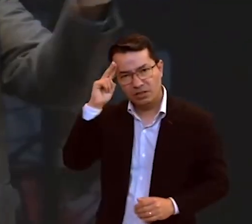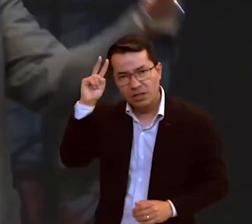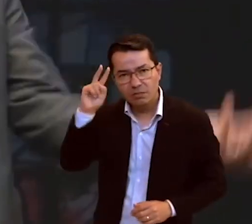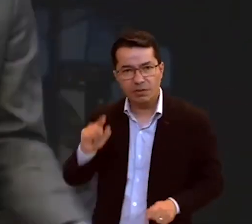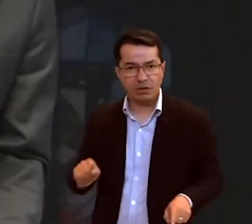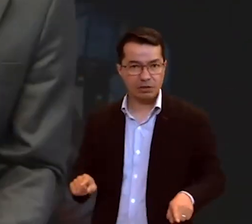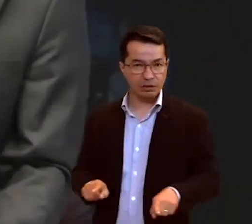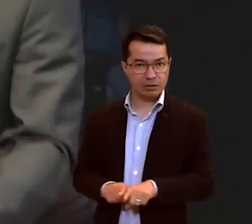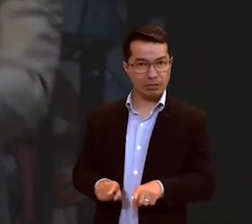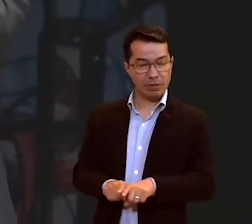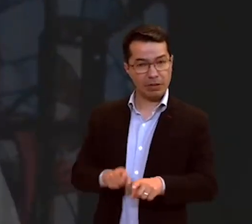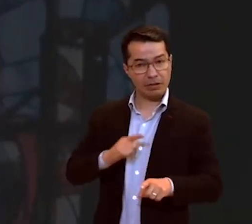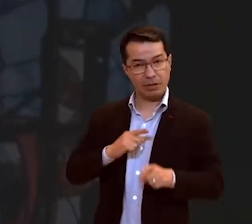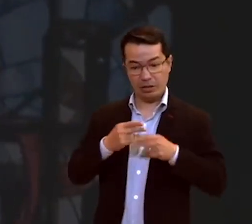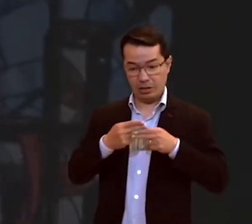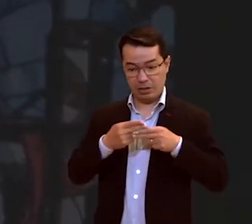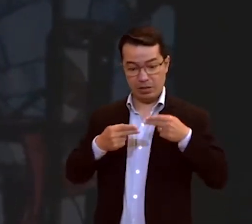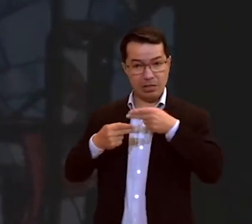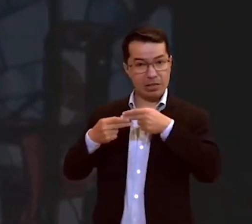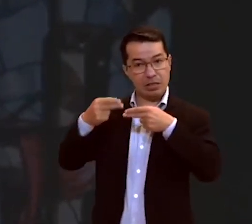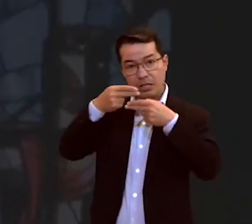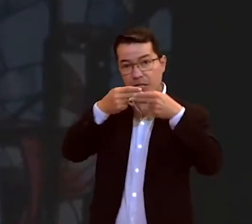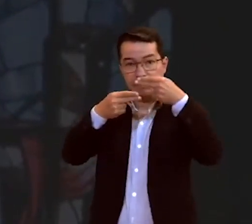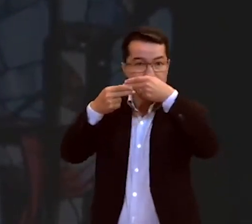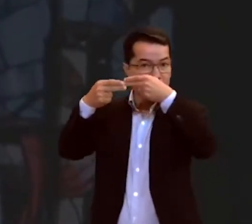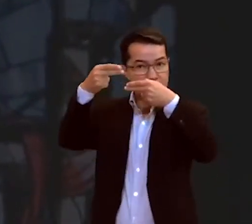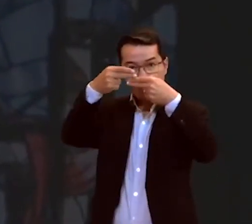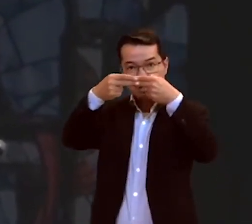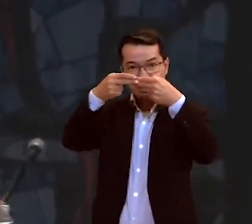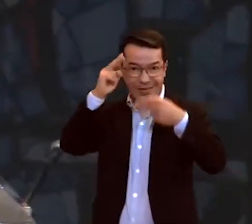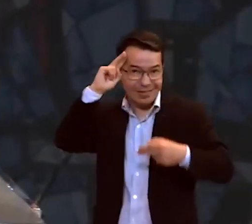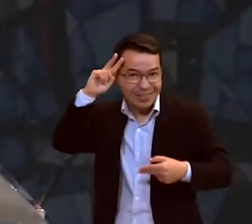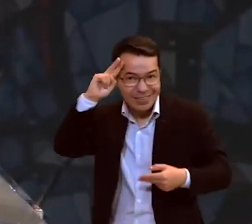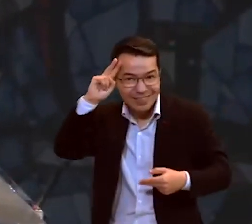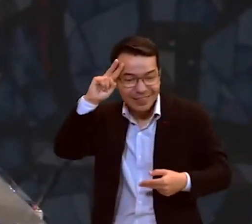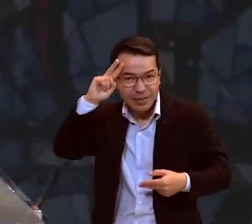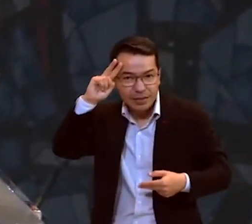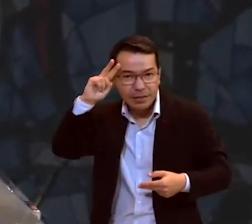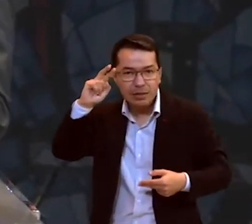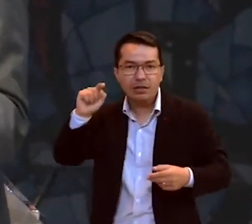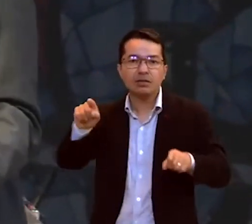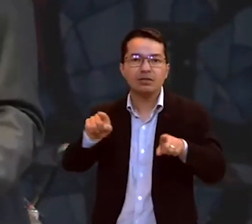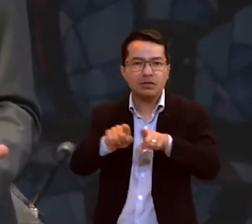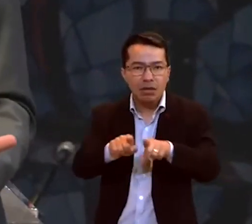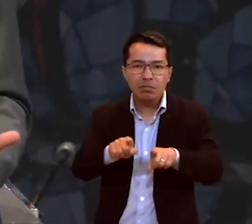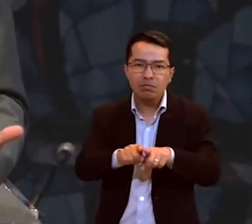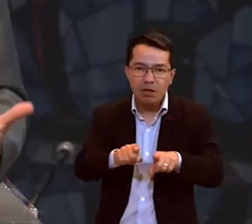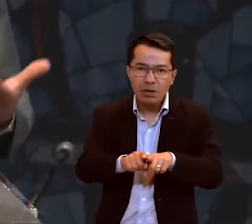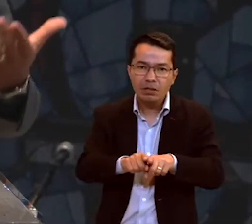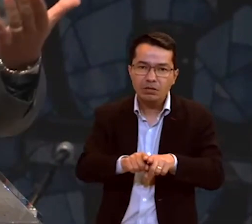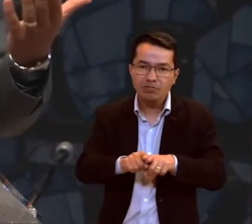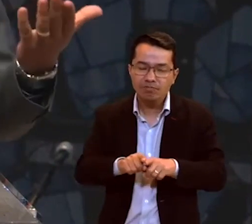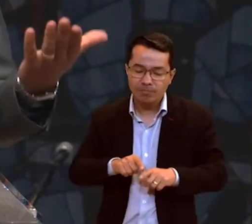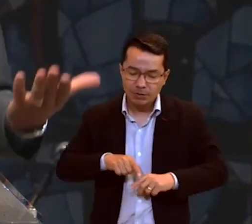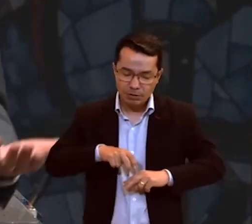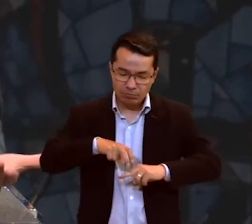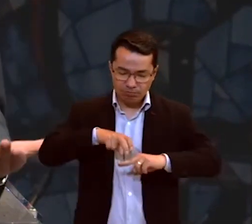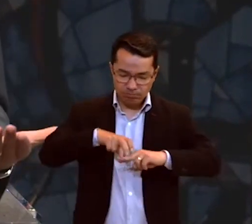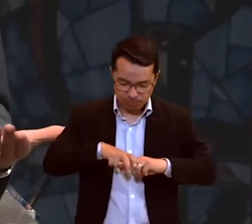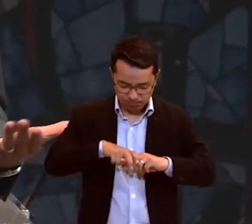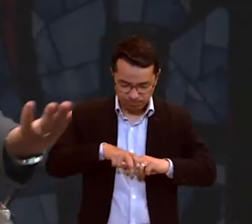as notícias que Jerusalém, os muros haviam caído, os portões haviam sido queimados, sentou e